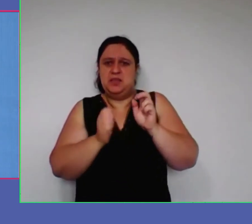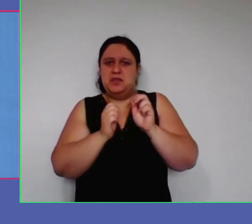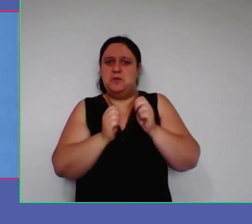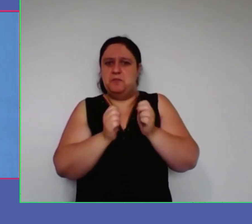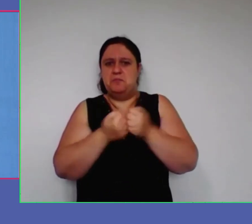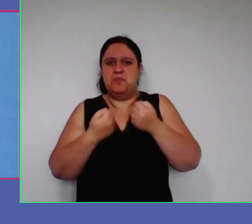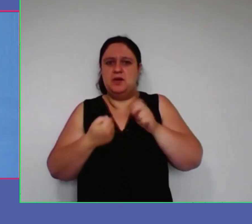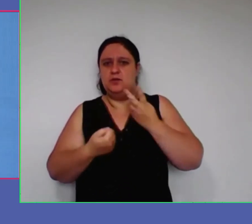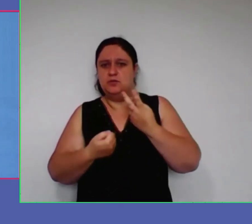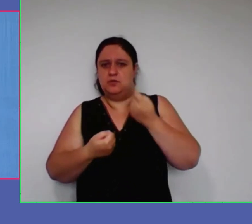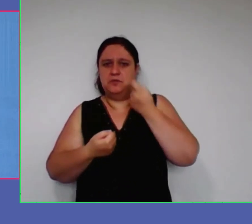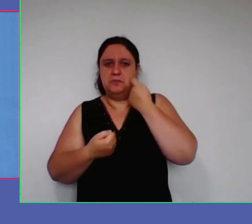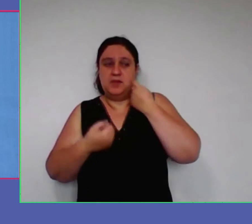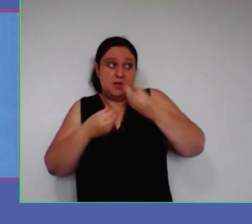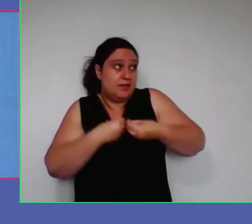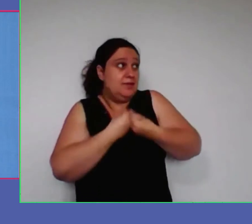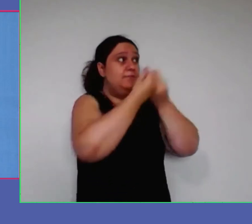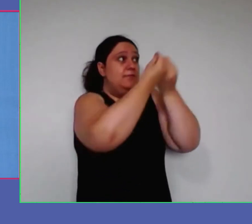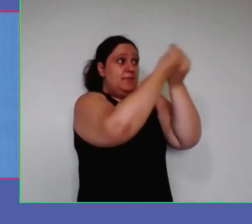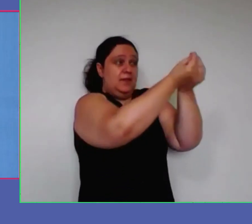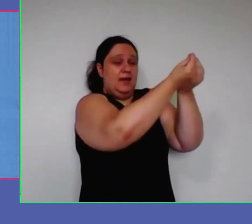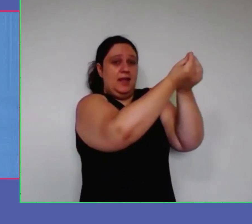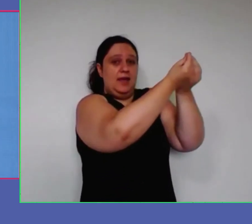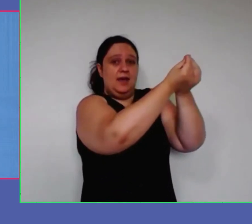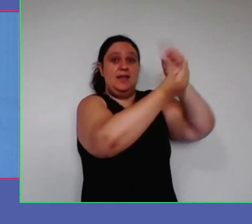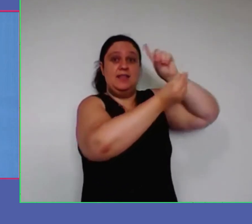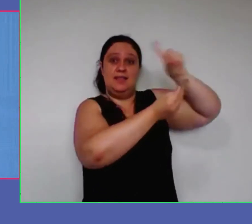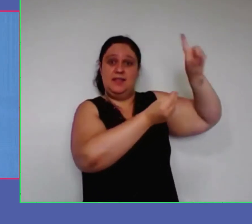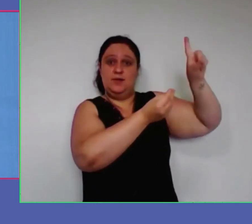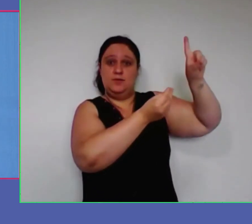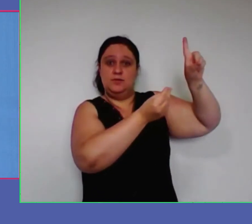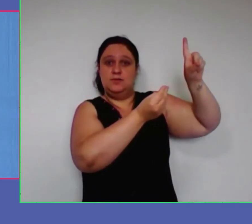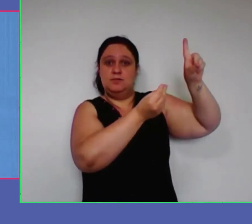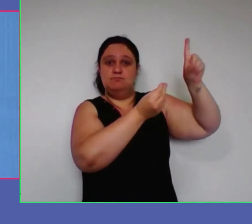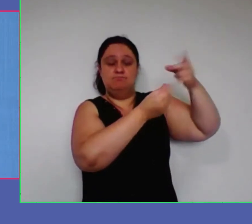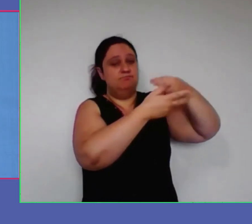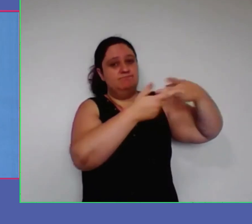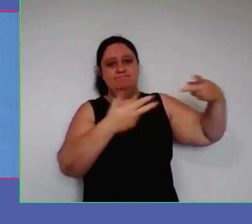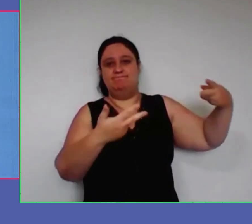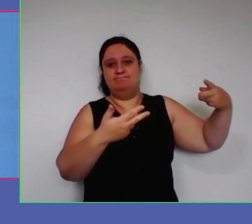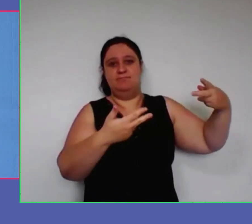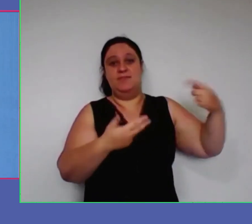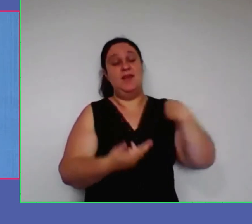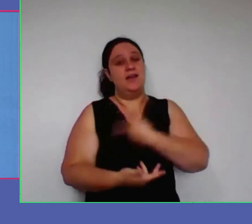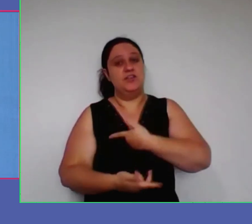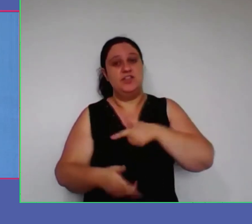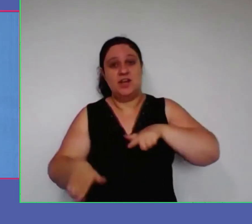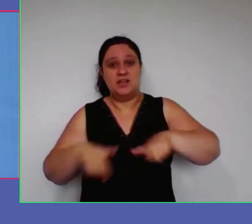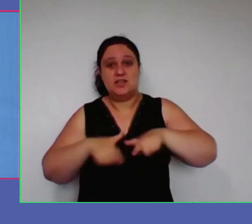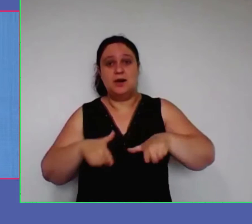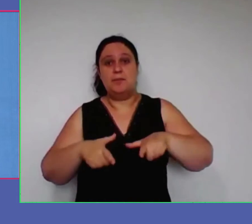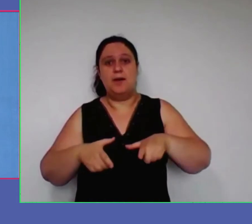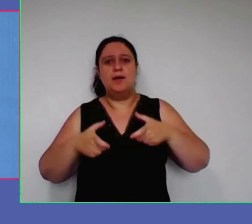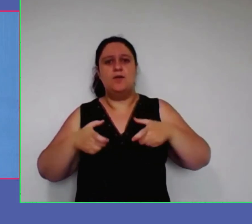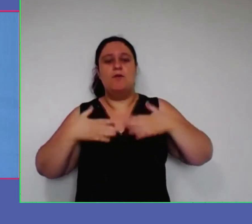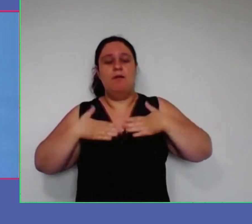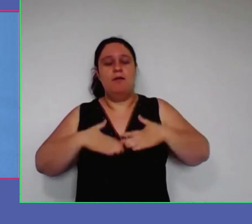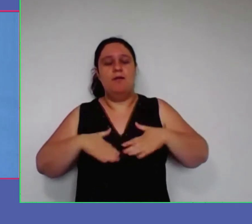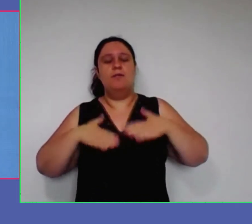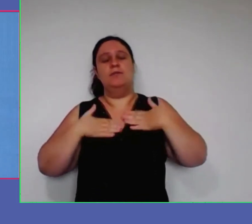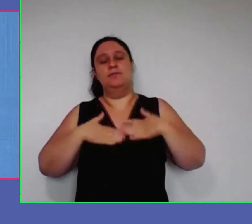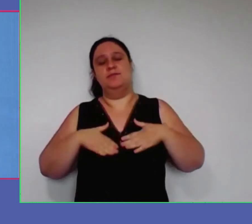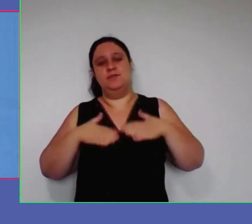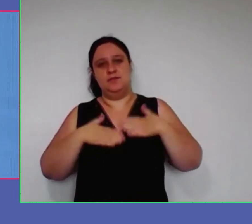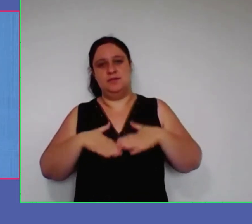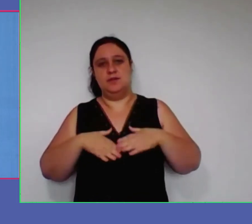faz o resto. Por isso, irmãos, nós trabalhamos no descanso. A obra de Deus, irmãos, não